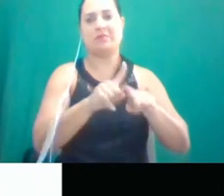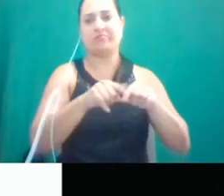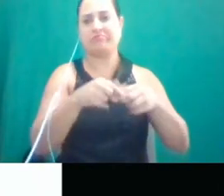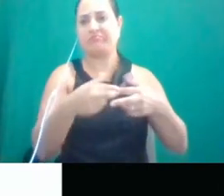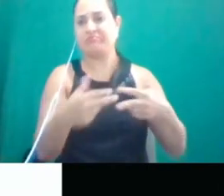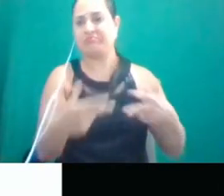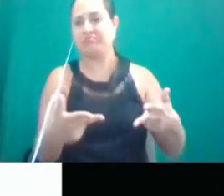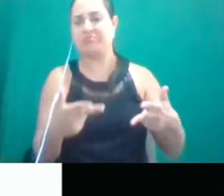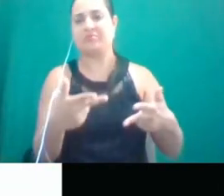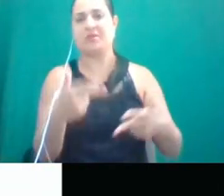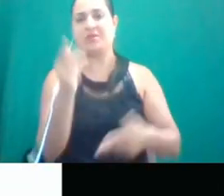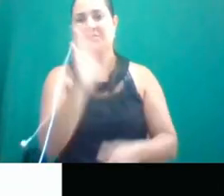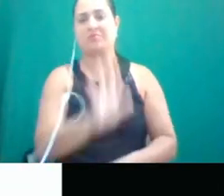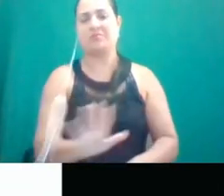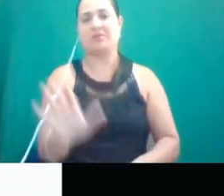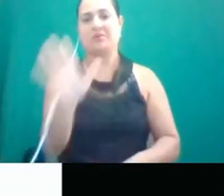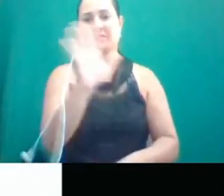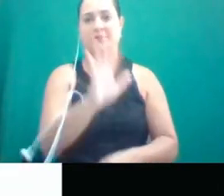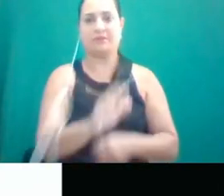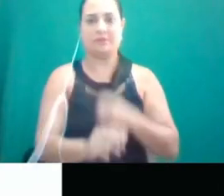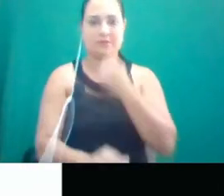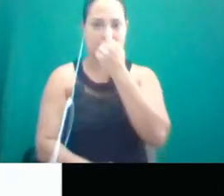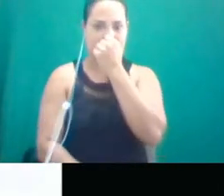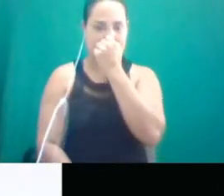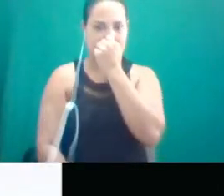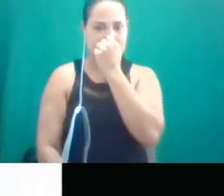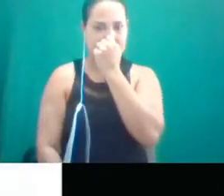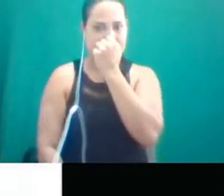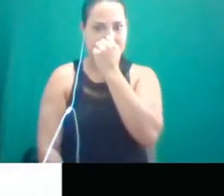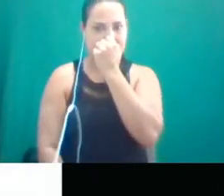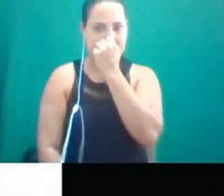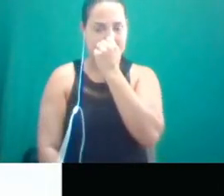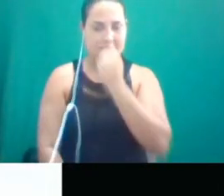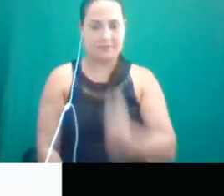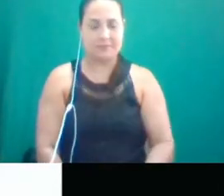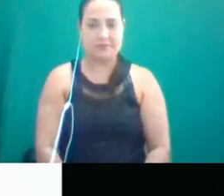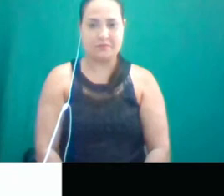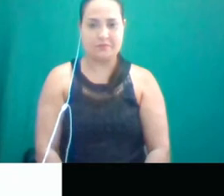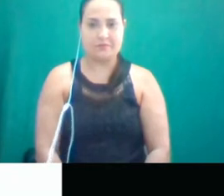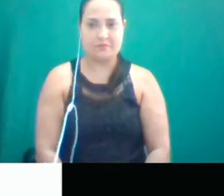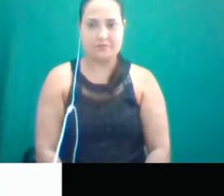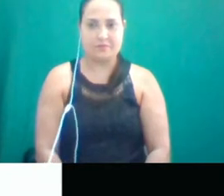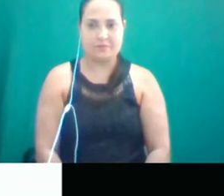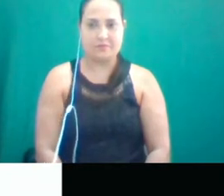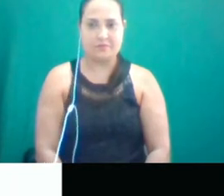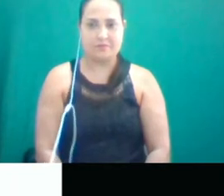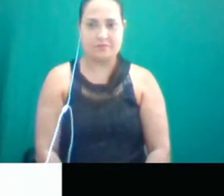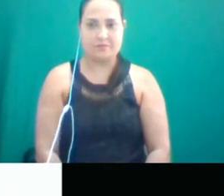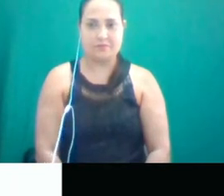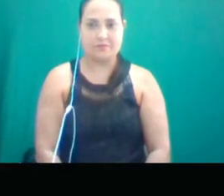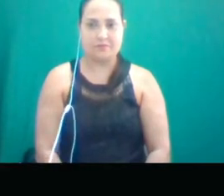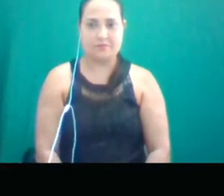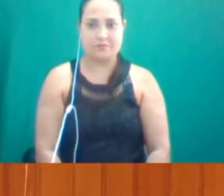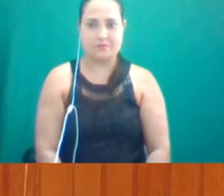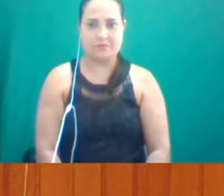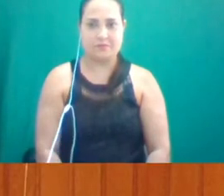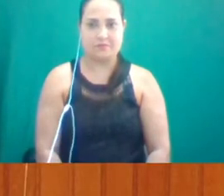a confiança dos meus concidadãos e fazer o que a mim couber pela grandeza do Brasil.